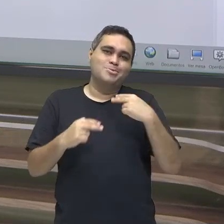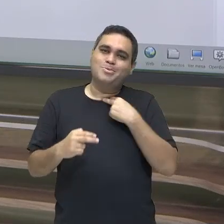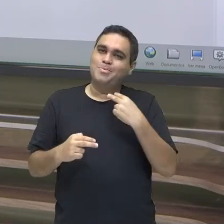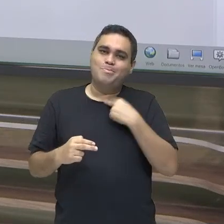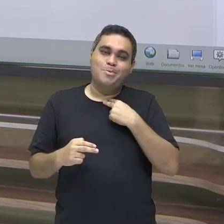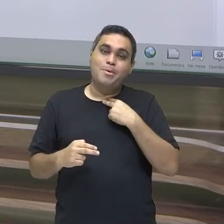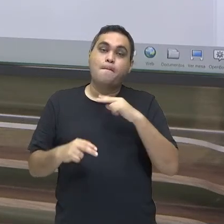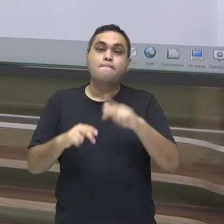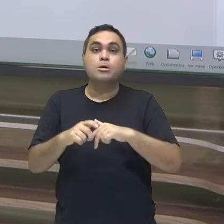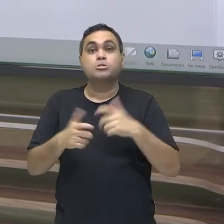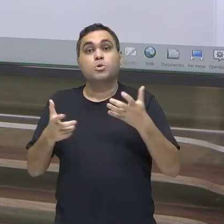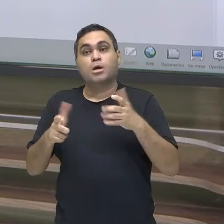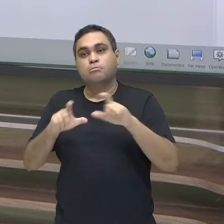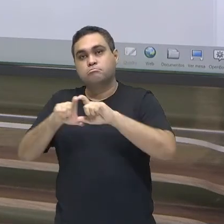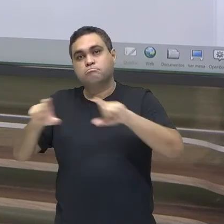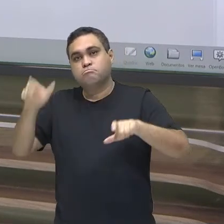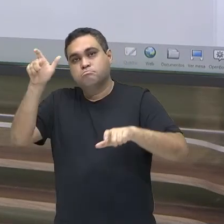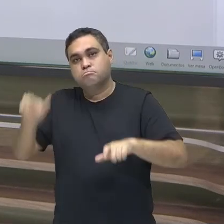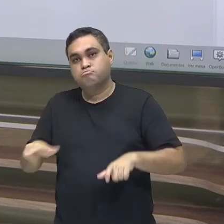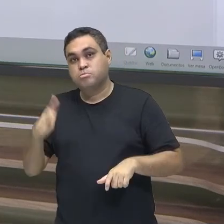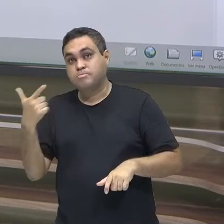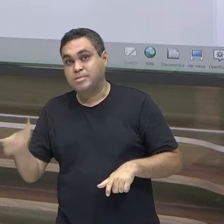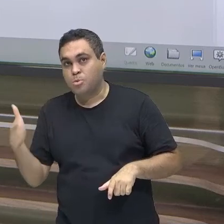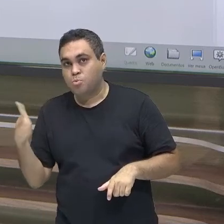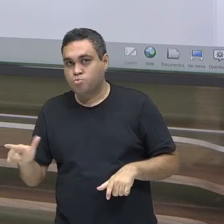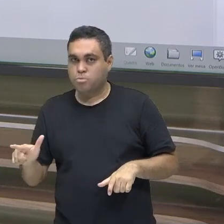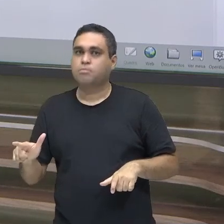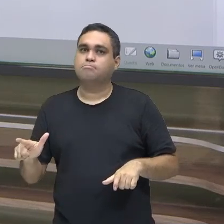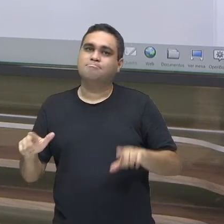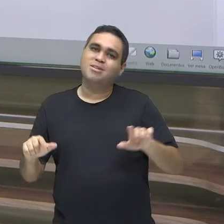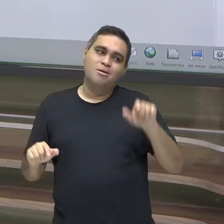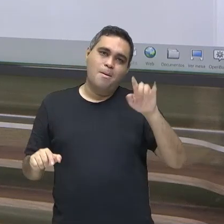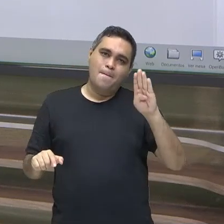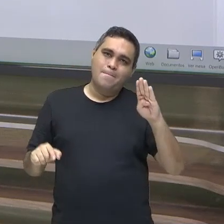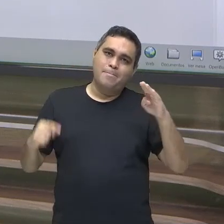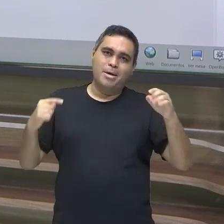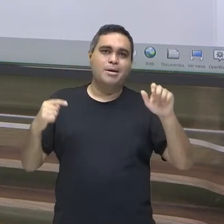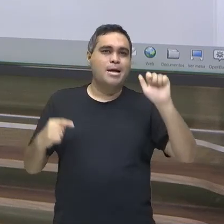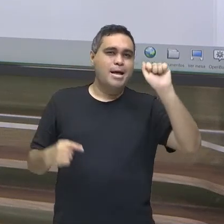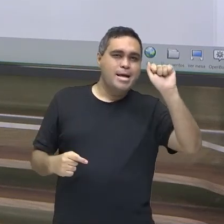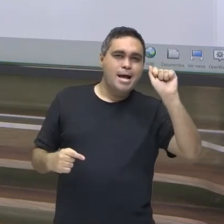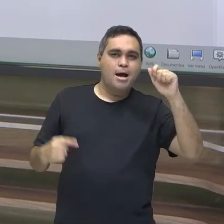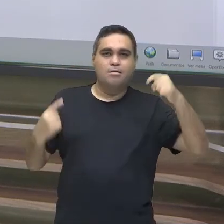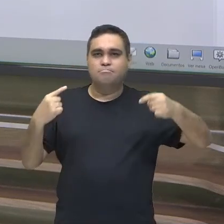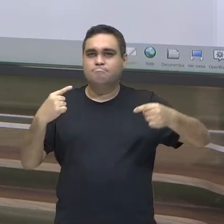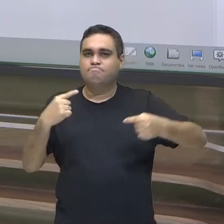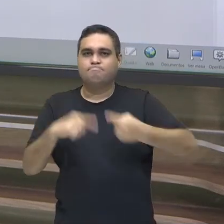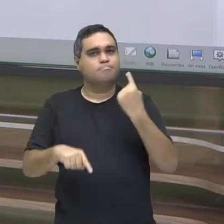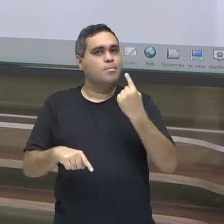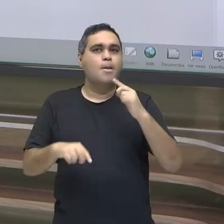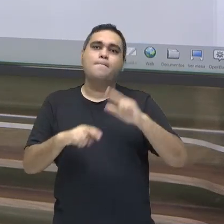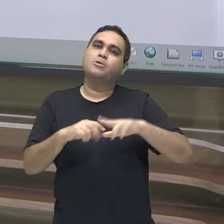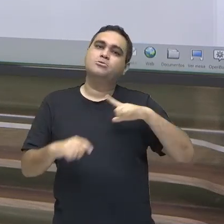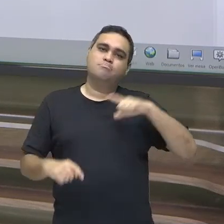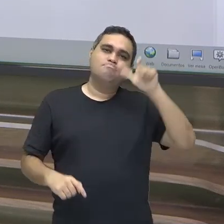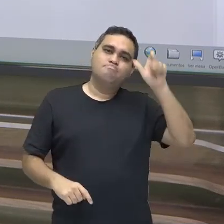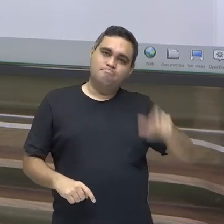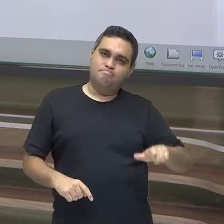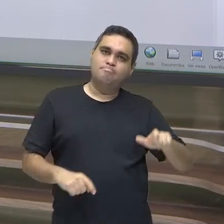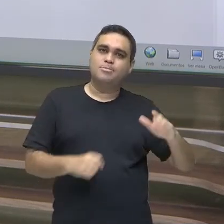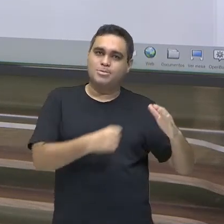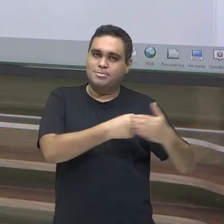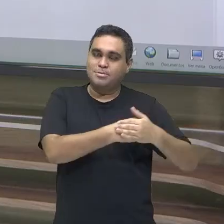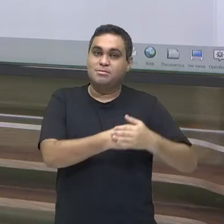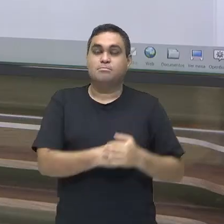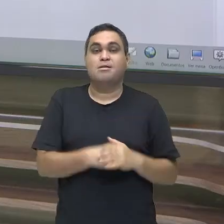daquela que não tem sujeito e tanto a letra A quanto a letra B possui sujeito. Agora vamos olhar assim com